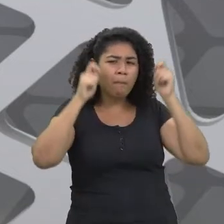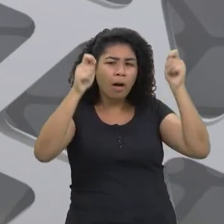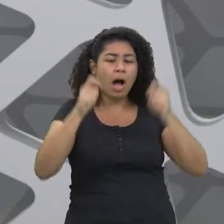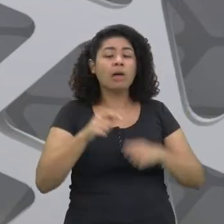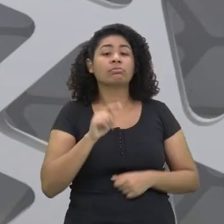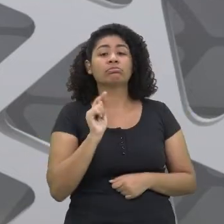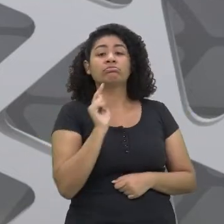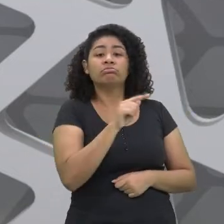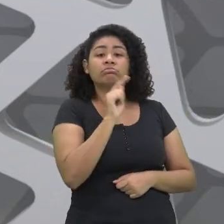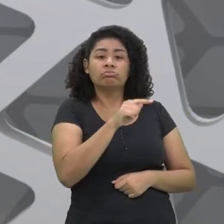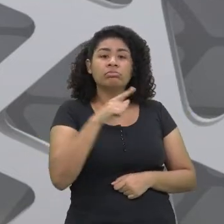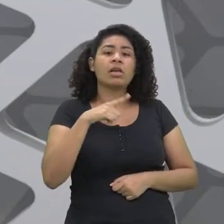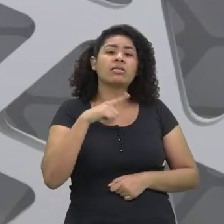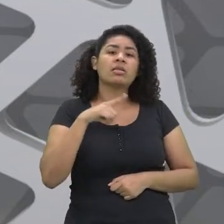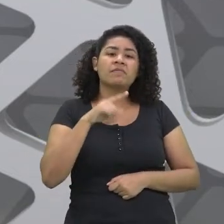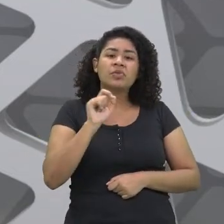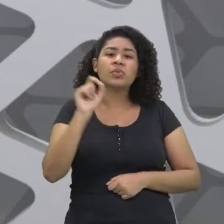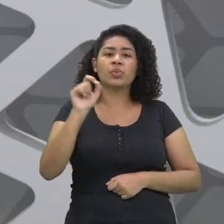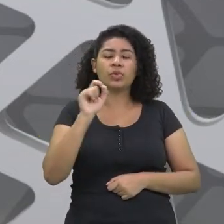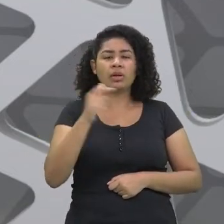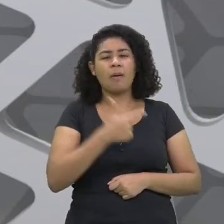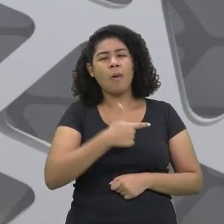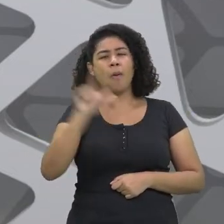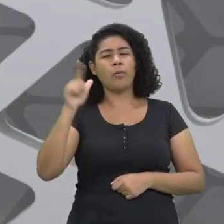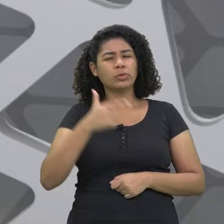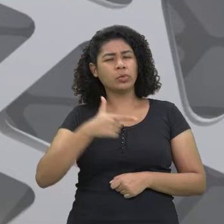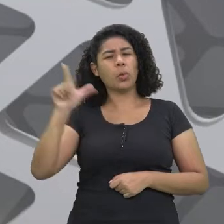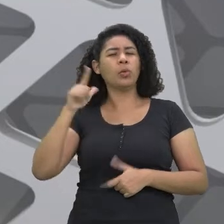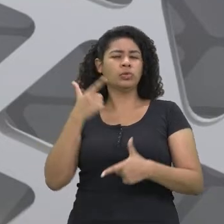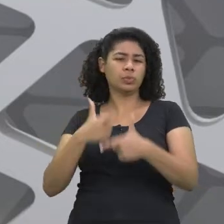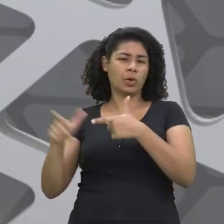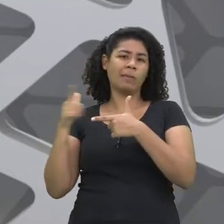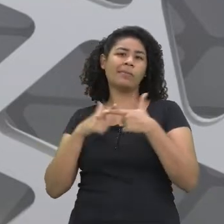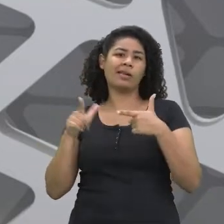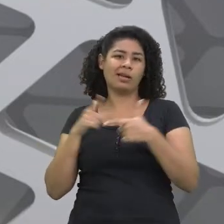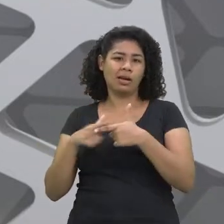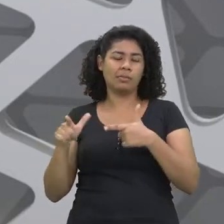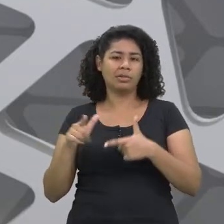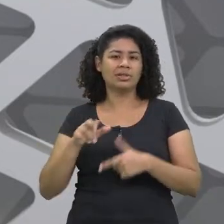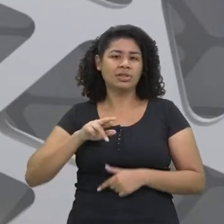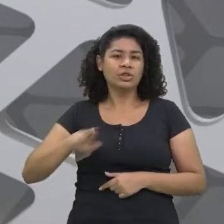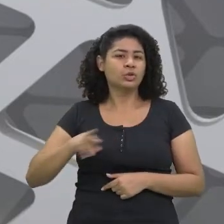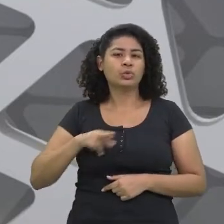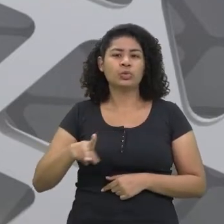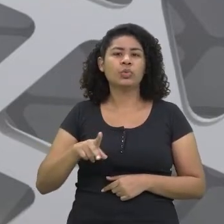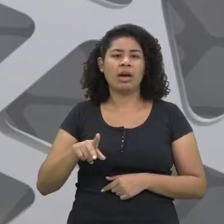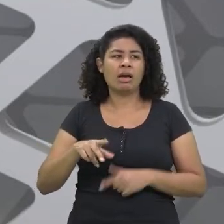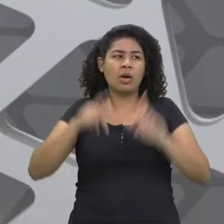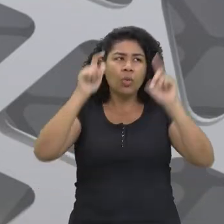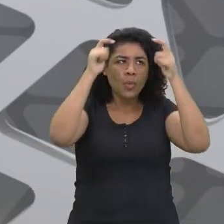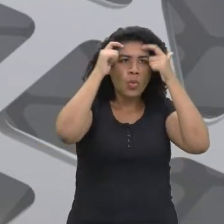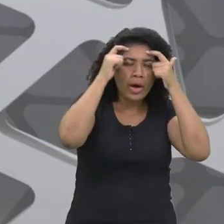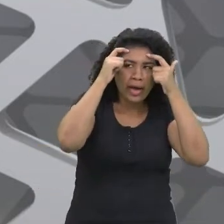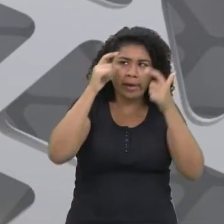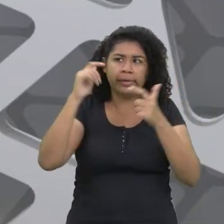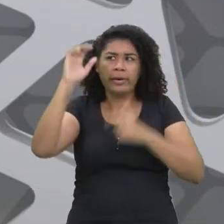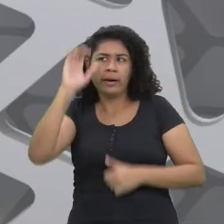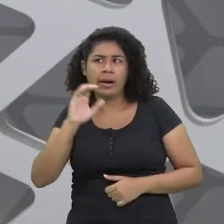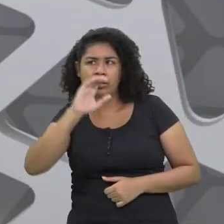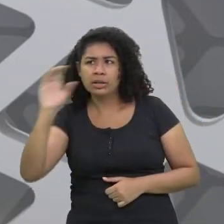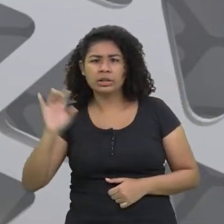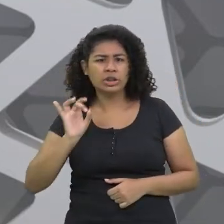também aí diversos outros conflitos surgindo. Não é só a questão dos monarcas com a igreja, mas também as